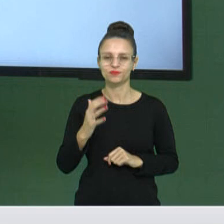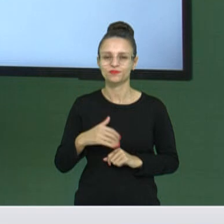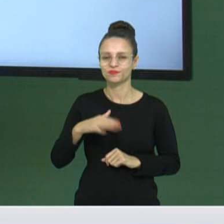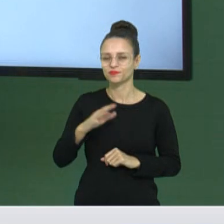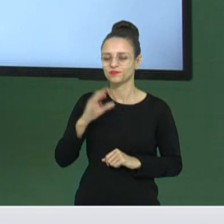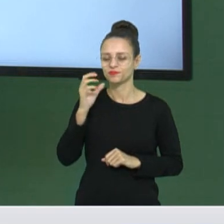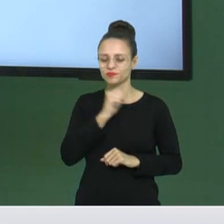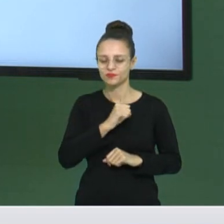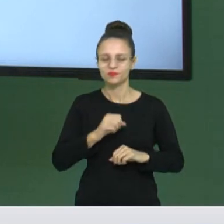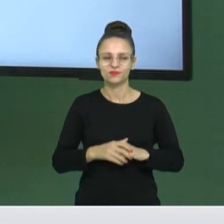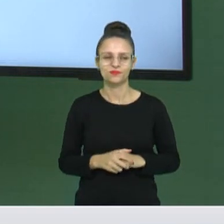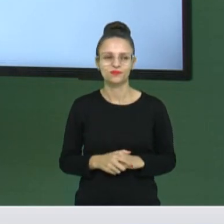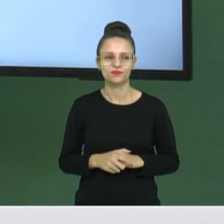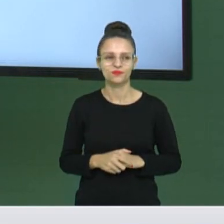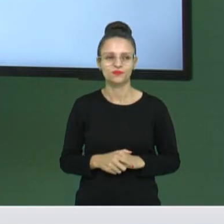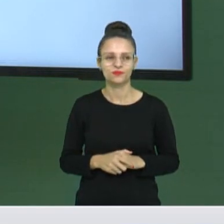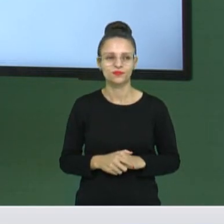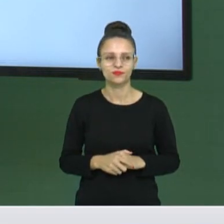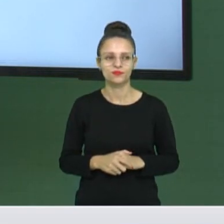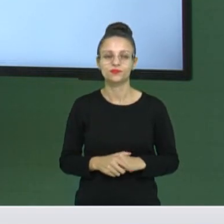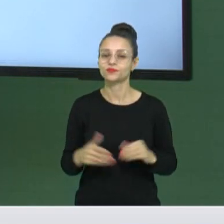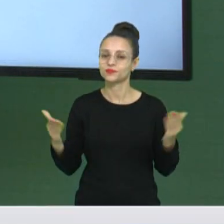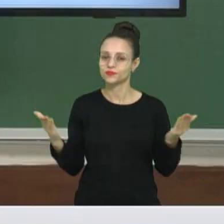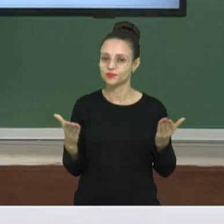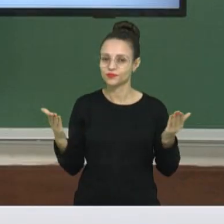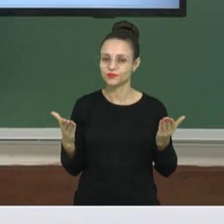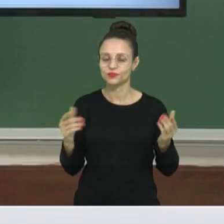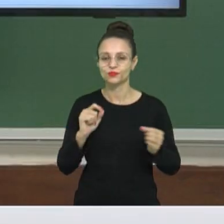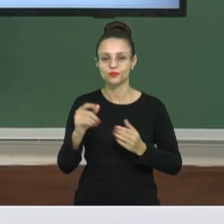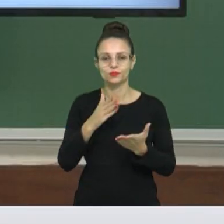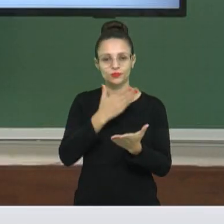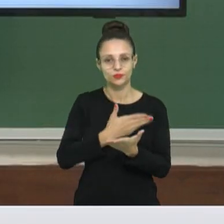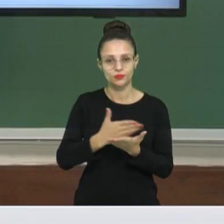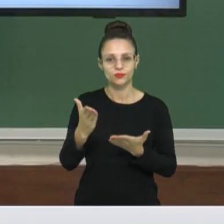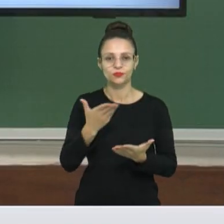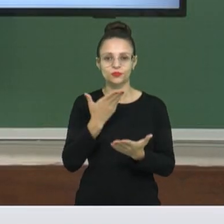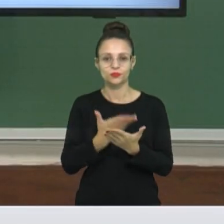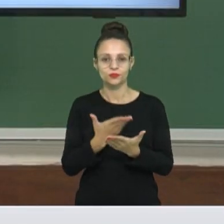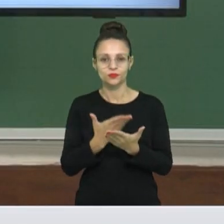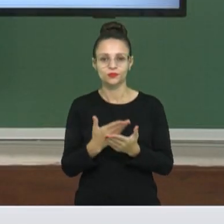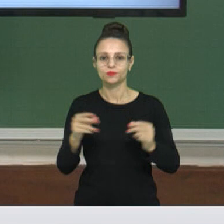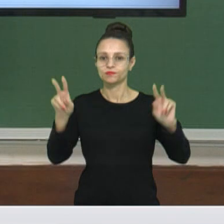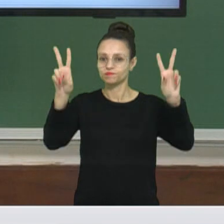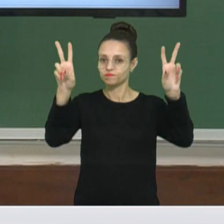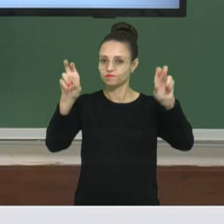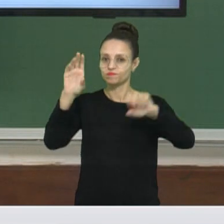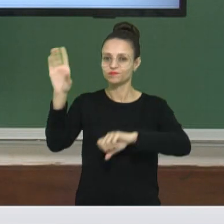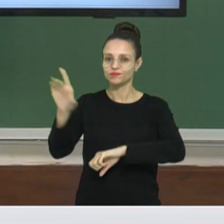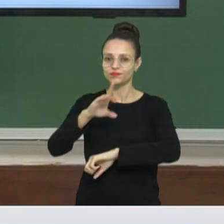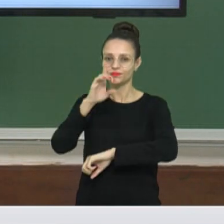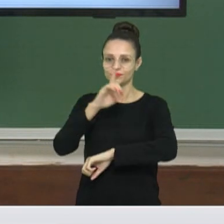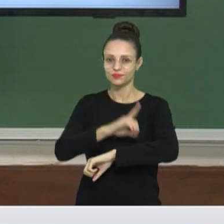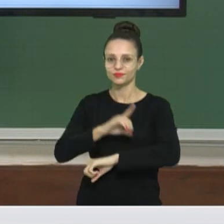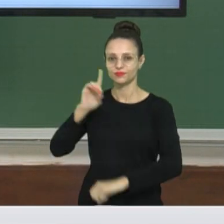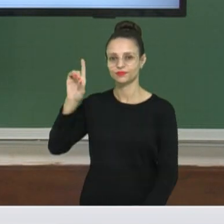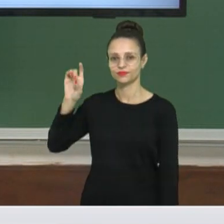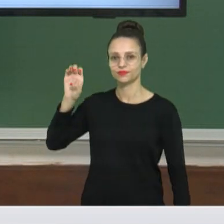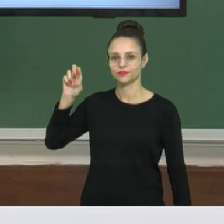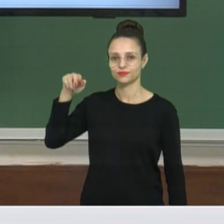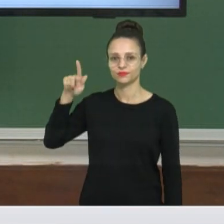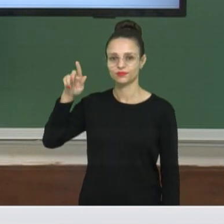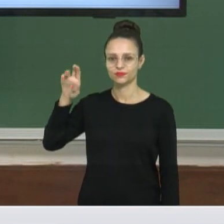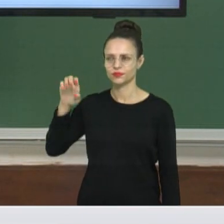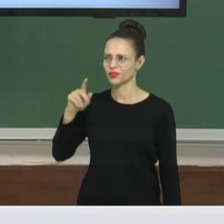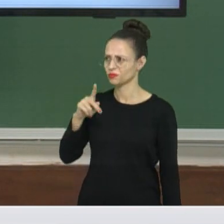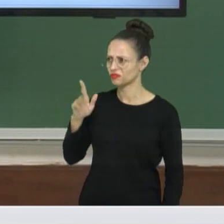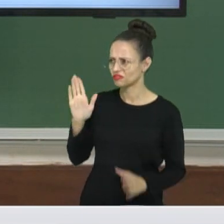mais rápido possível. Pessoal, e nós vamos começar hoje a nossa aula, então o tema é dengue. Professora, mas a gente